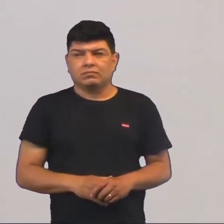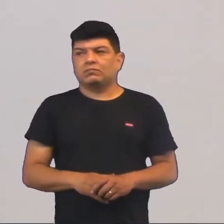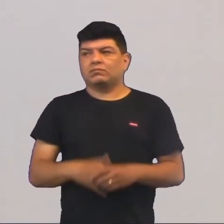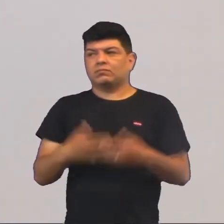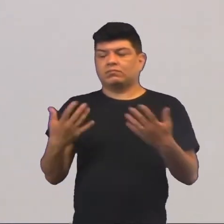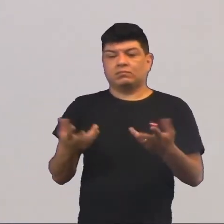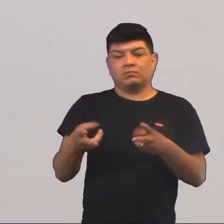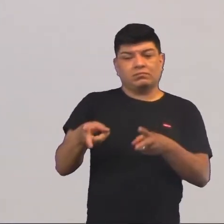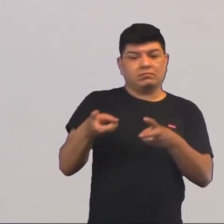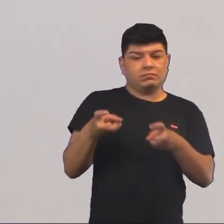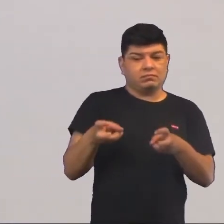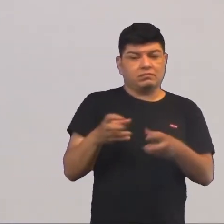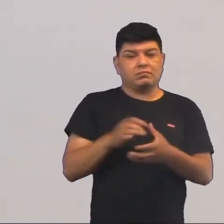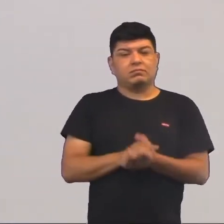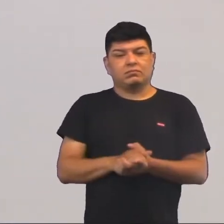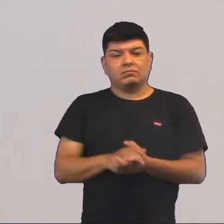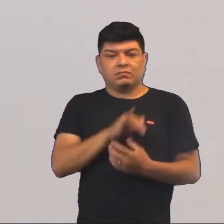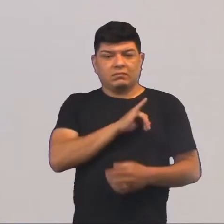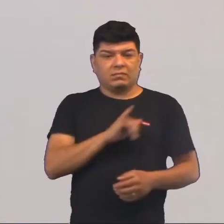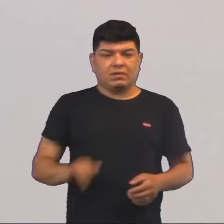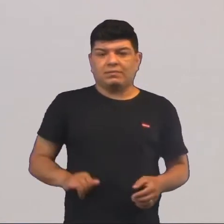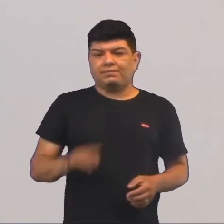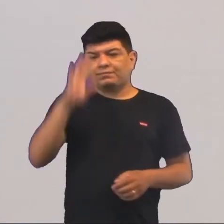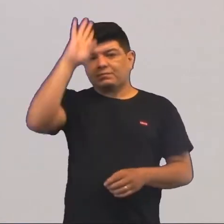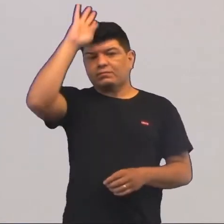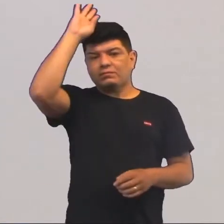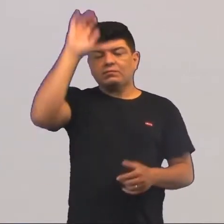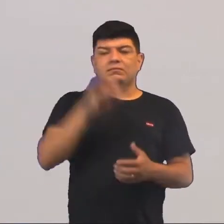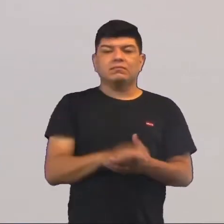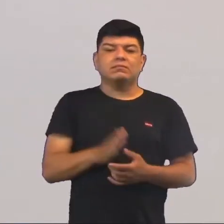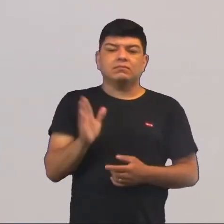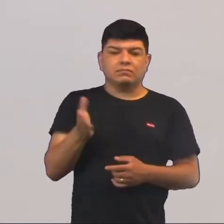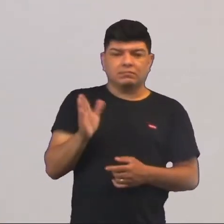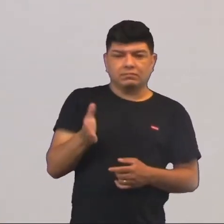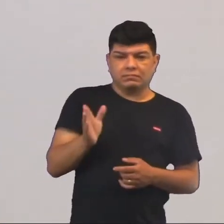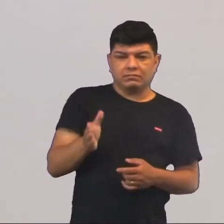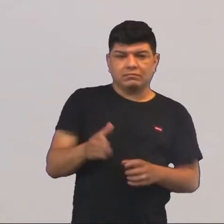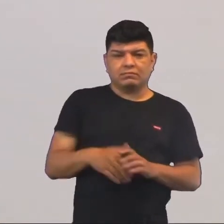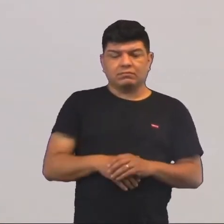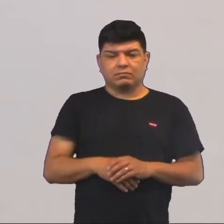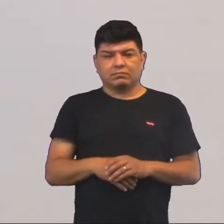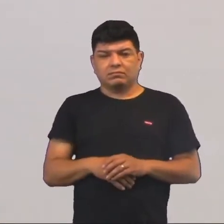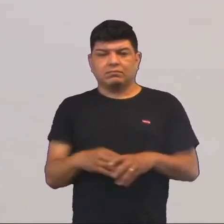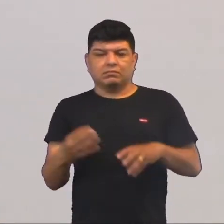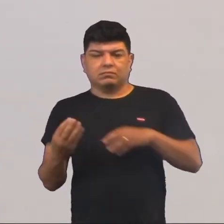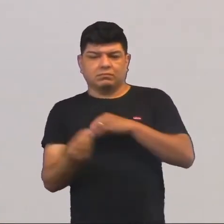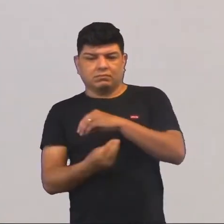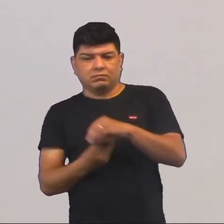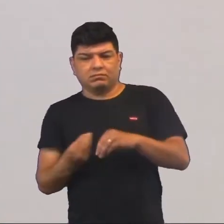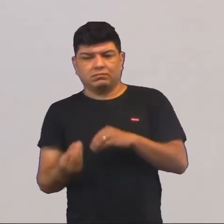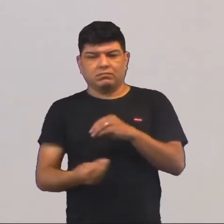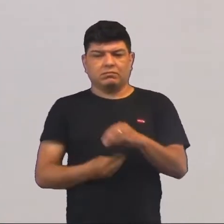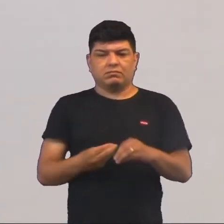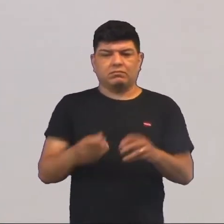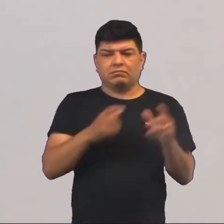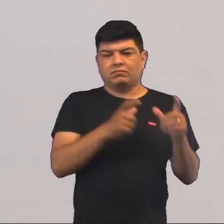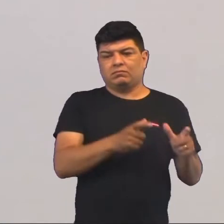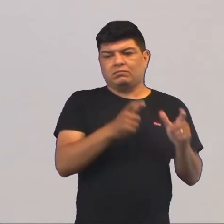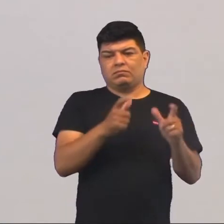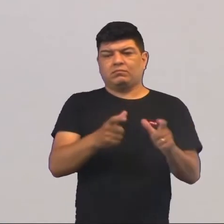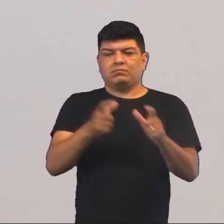Então vamos perceber, né, que o Império Romano, ele já englobava, né, grandes porções de